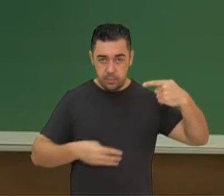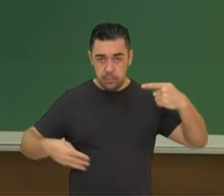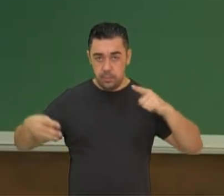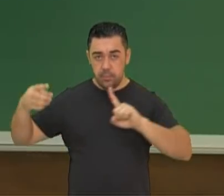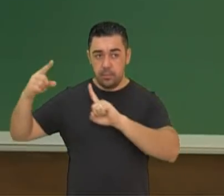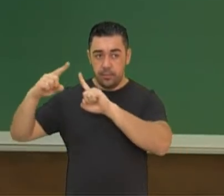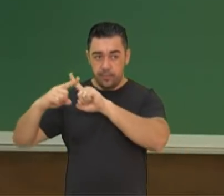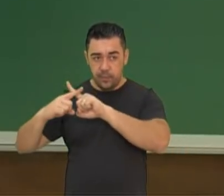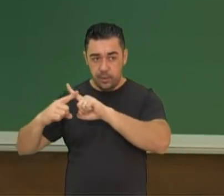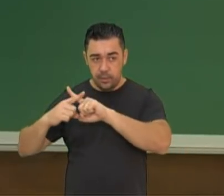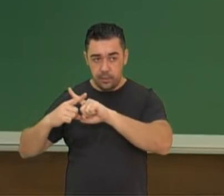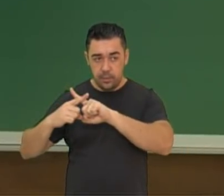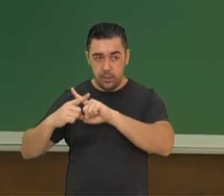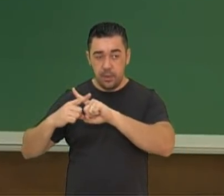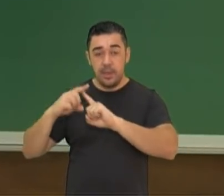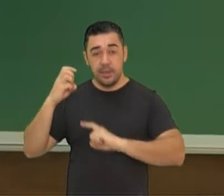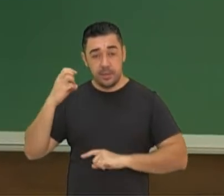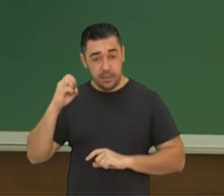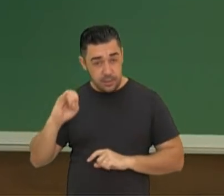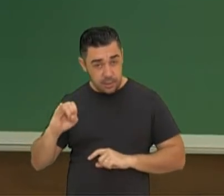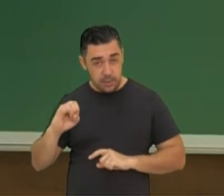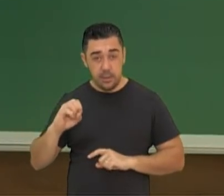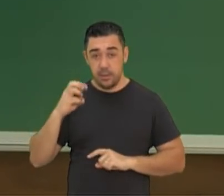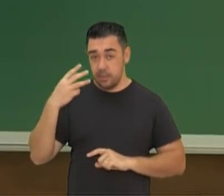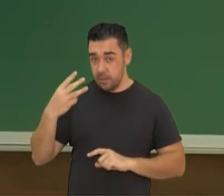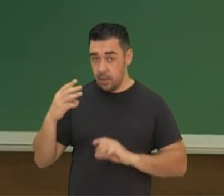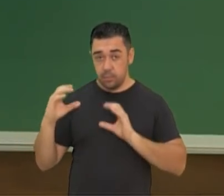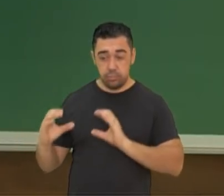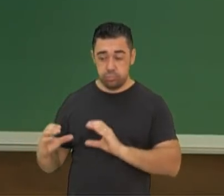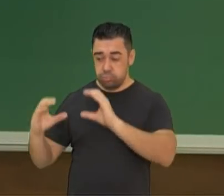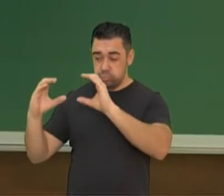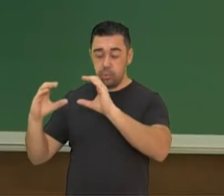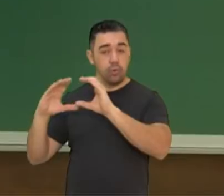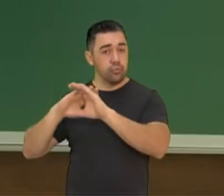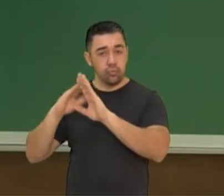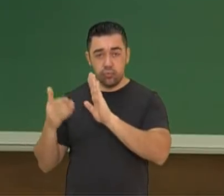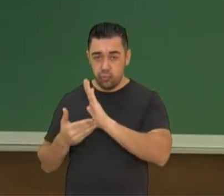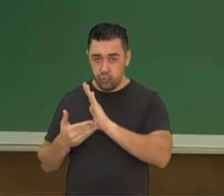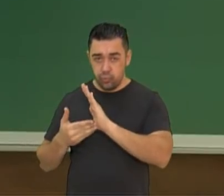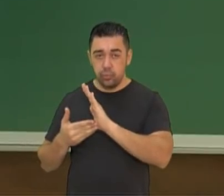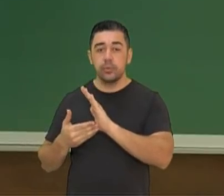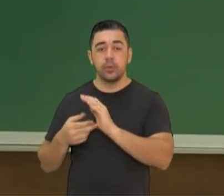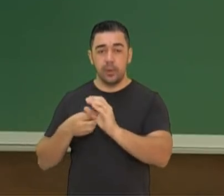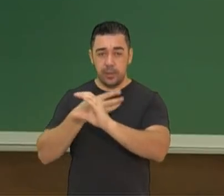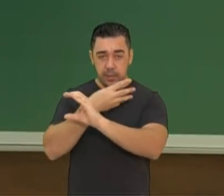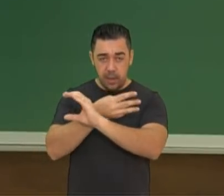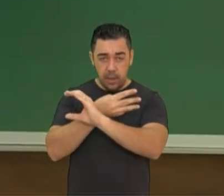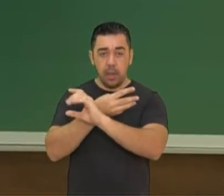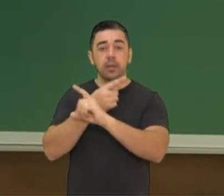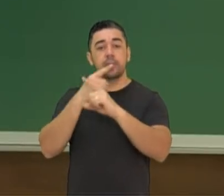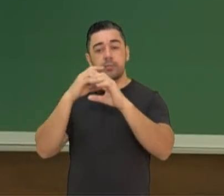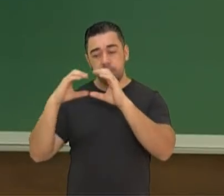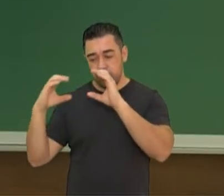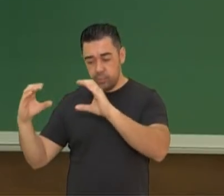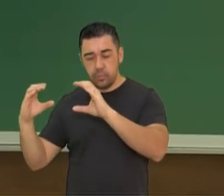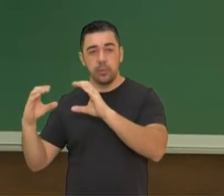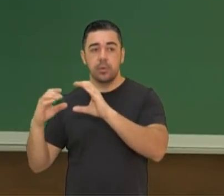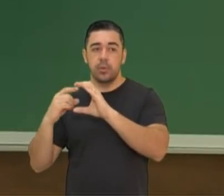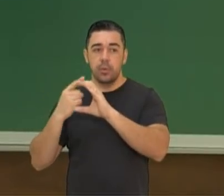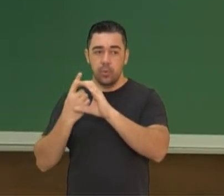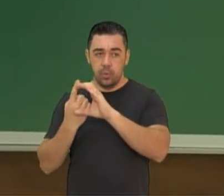Multiplicando. Se ele vai multiplicando, ele vai multiplicar todos os termos. Então, eu preciso de um parênteses. Eu preciso cercar com